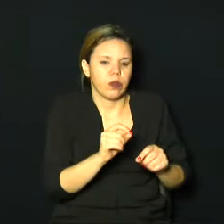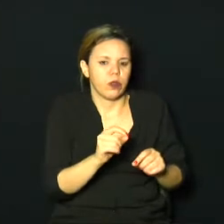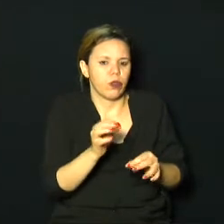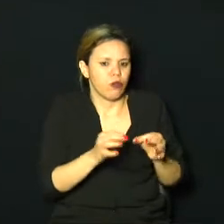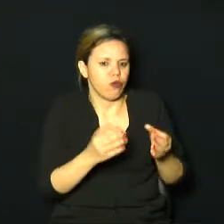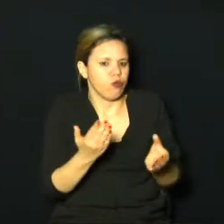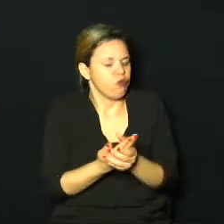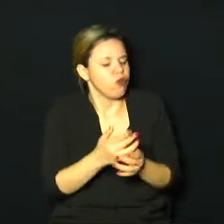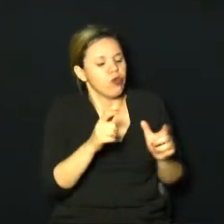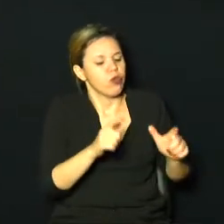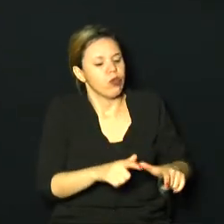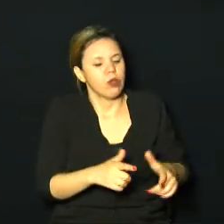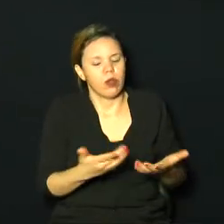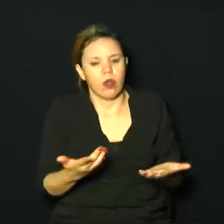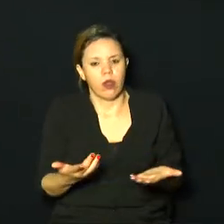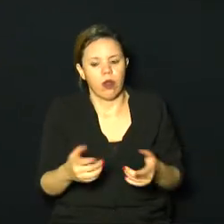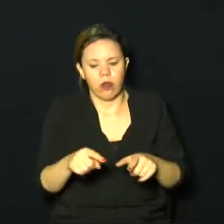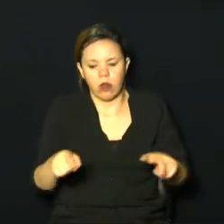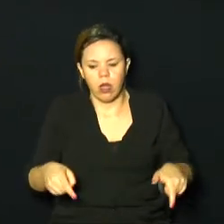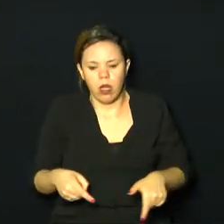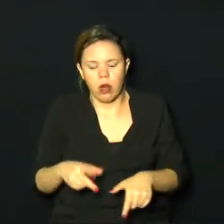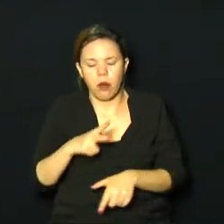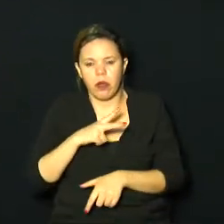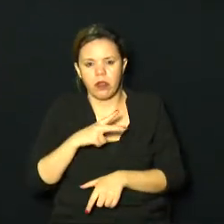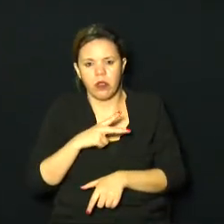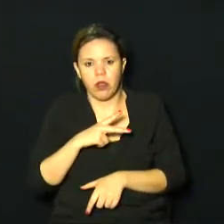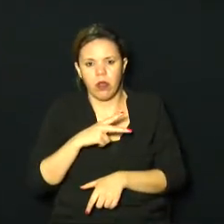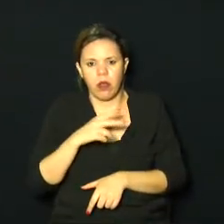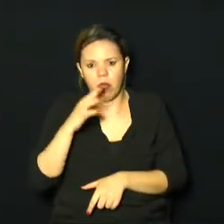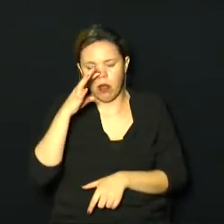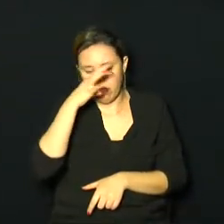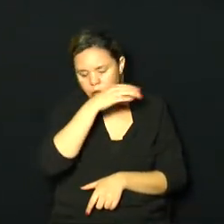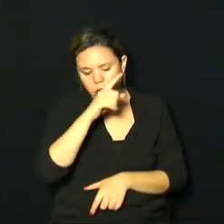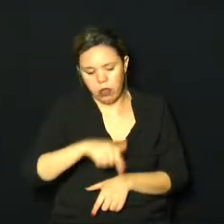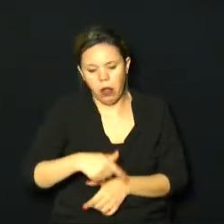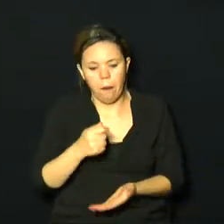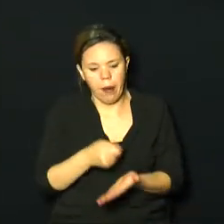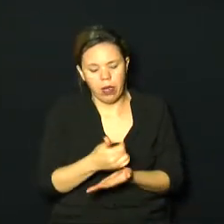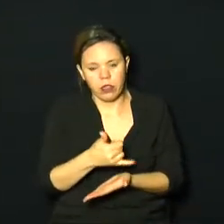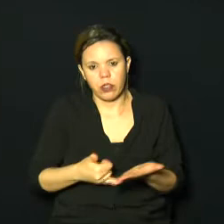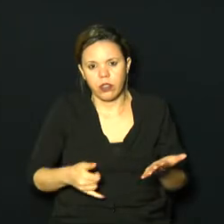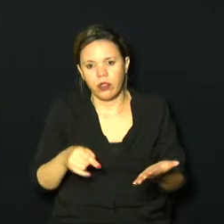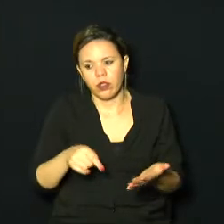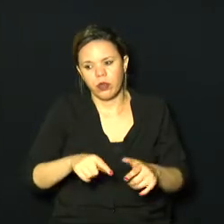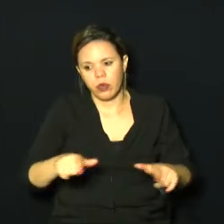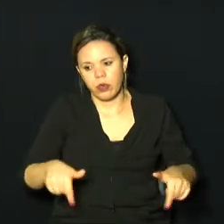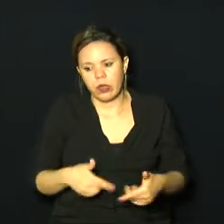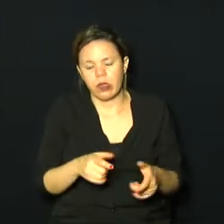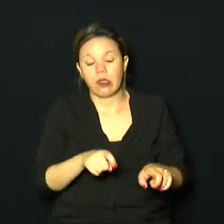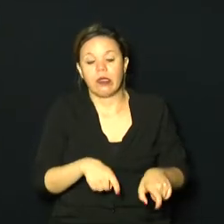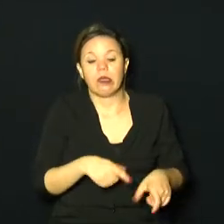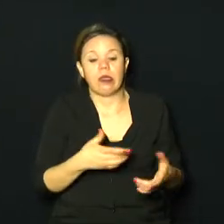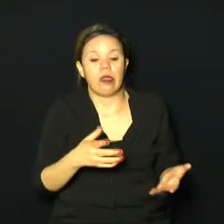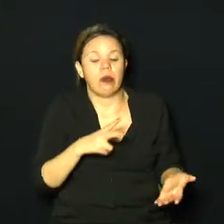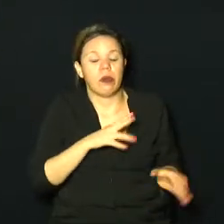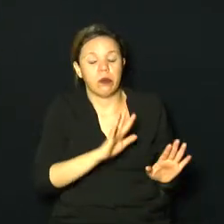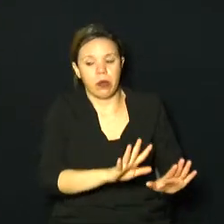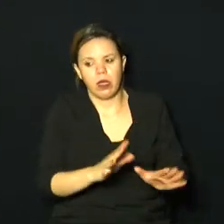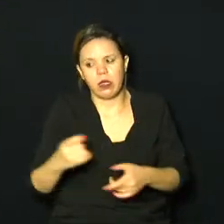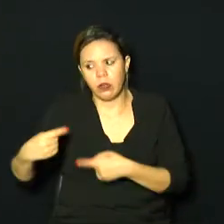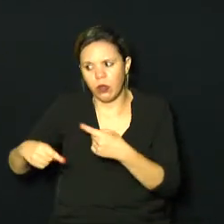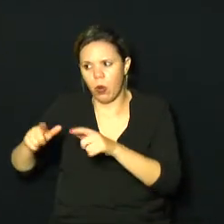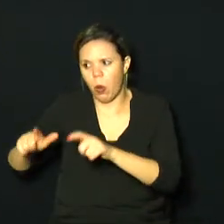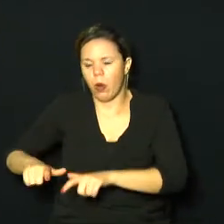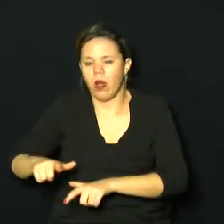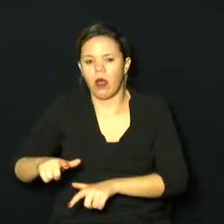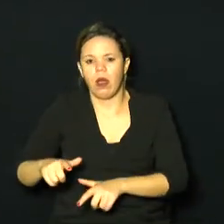judicial num terreno privado que não cumpre função social. E é verdade, ordem judicial se cumpre, não se discute, só que esse discurso de que é uma área privada, eu